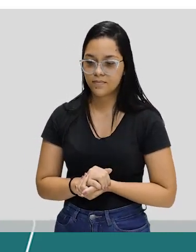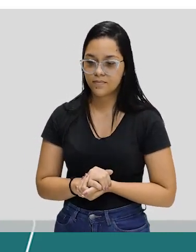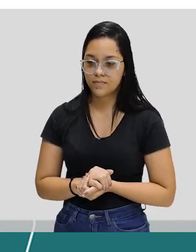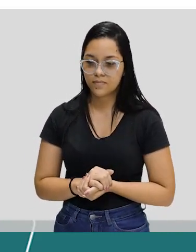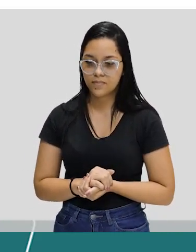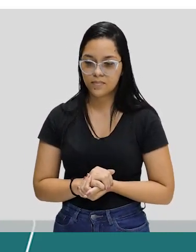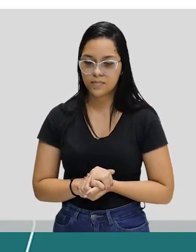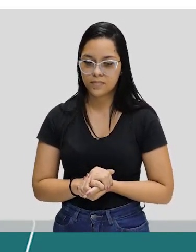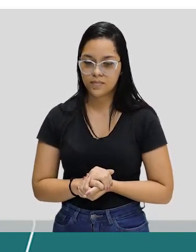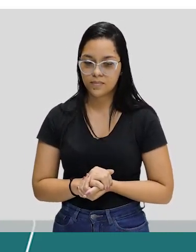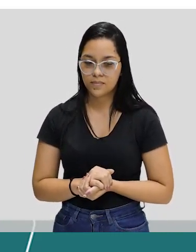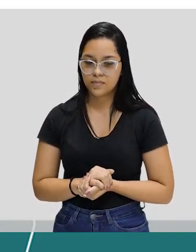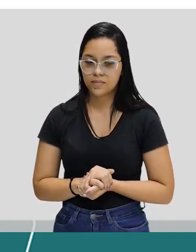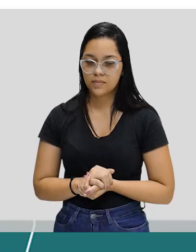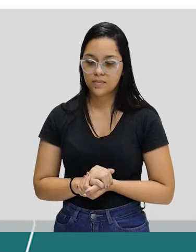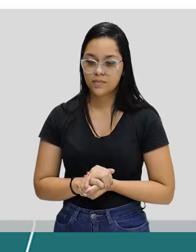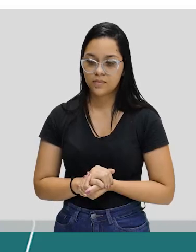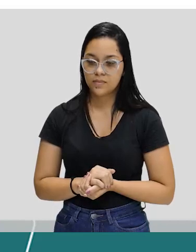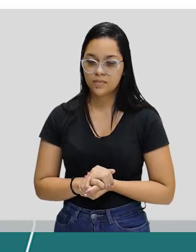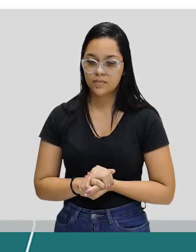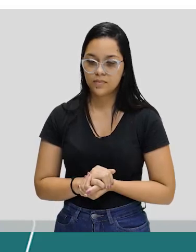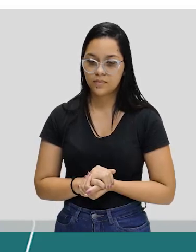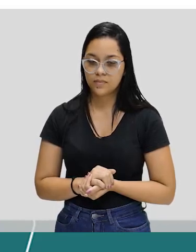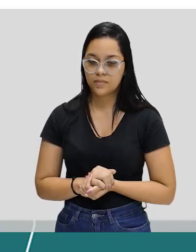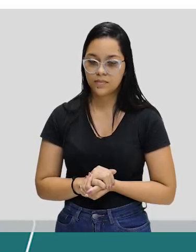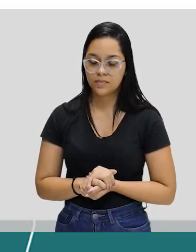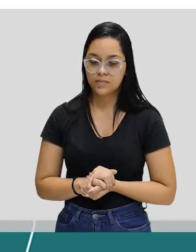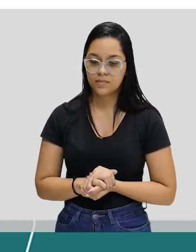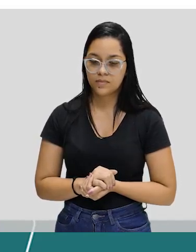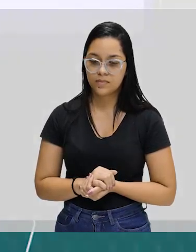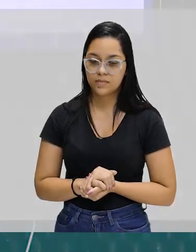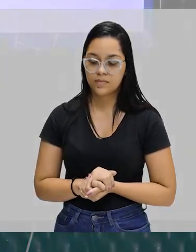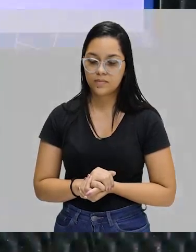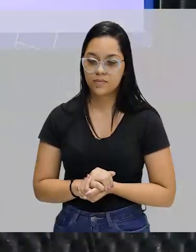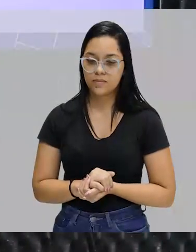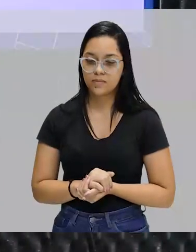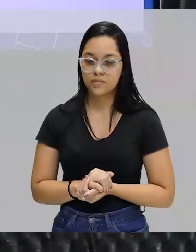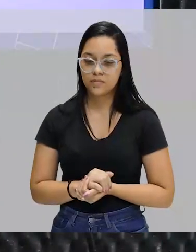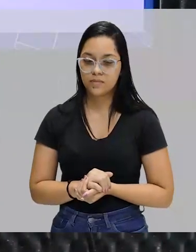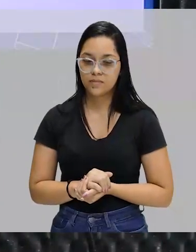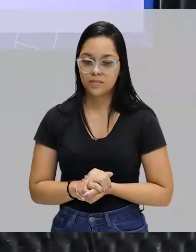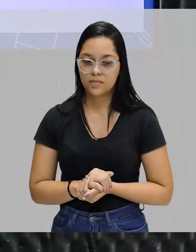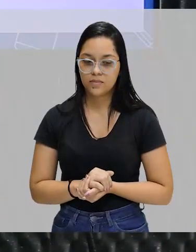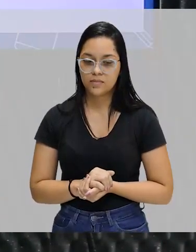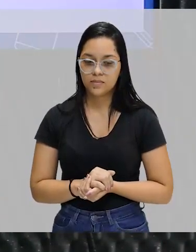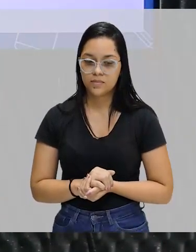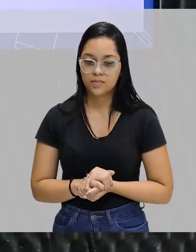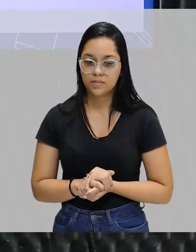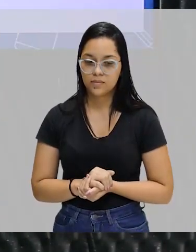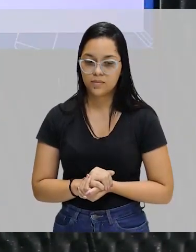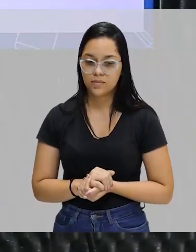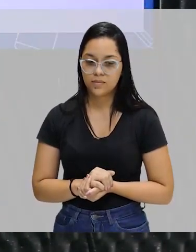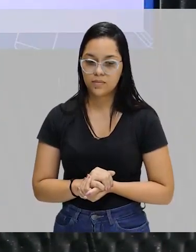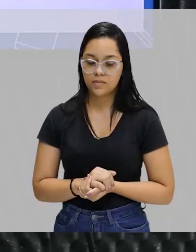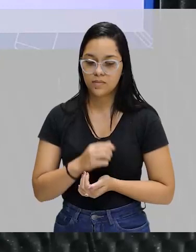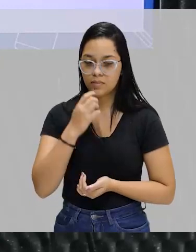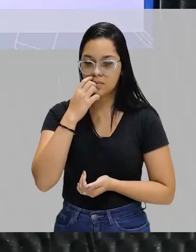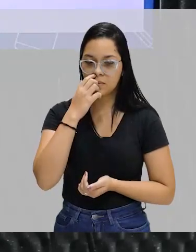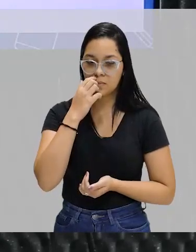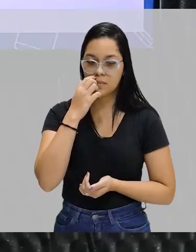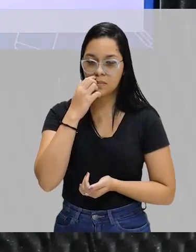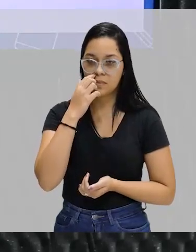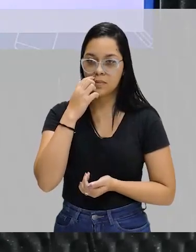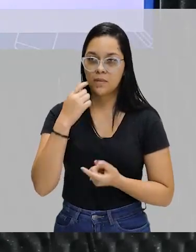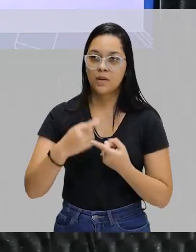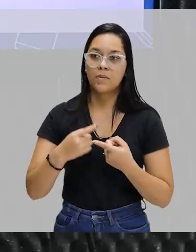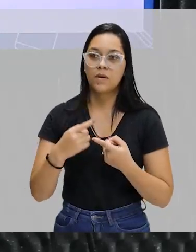últimos versos. Quanto às relações semânticas dos pares de palavras abaixo, qual das alternativas apresenta um erro? Por que